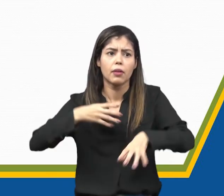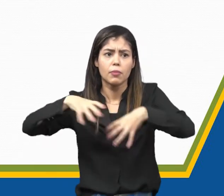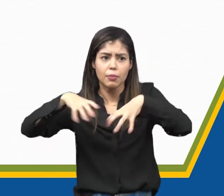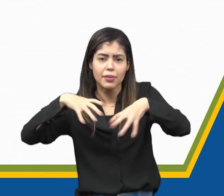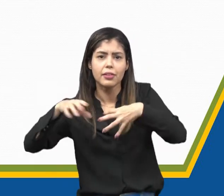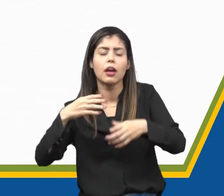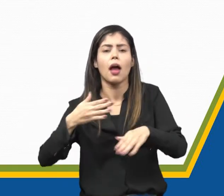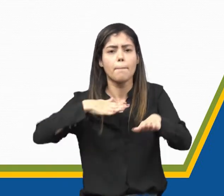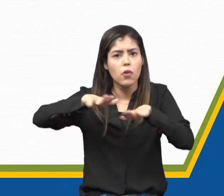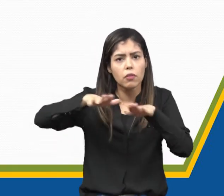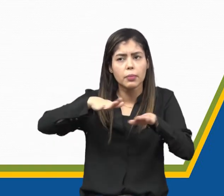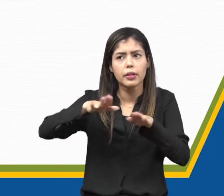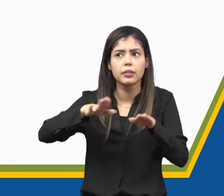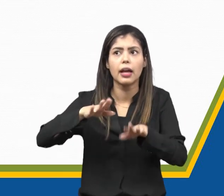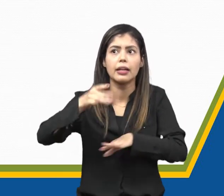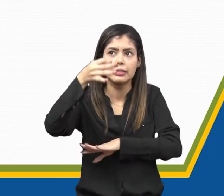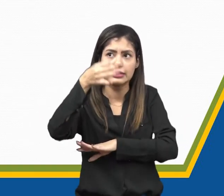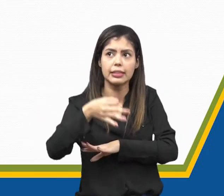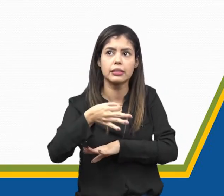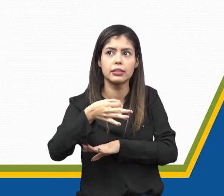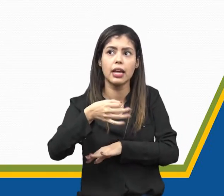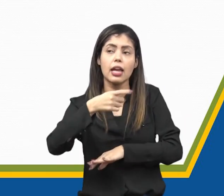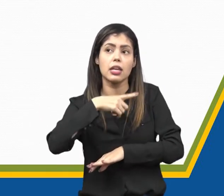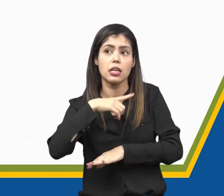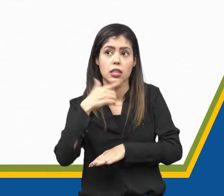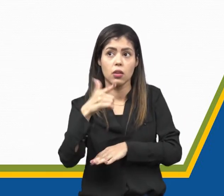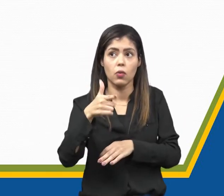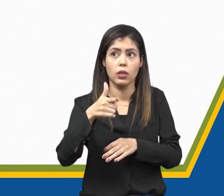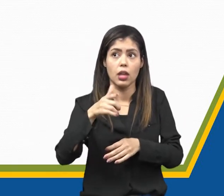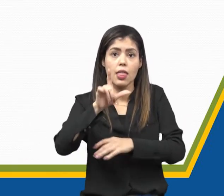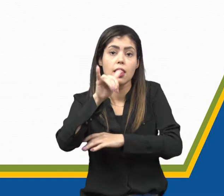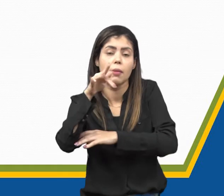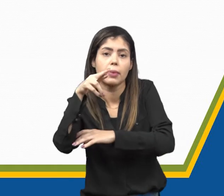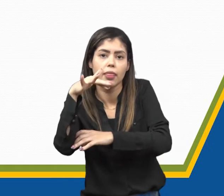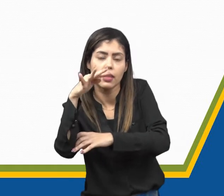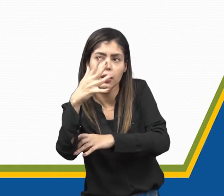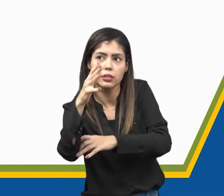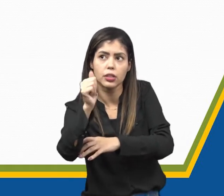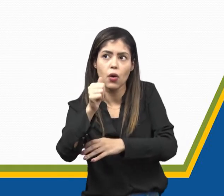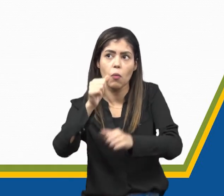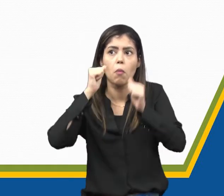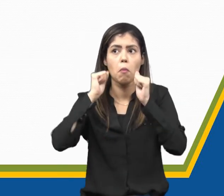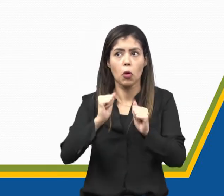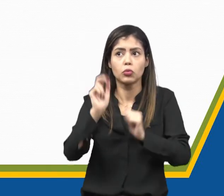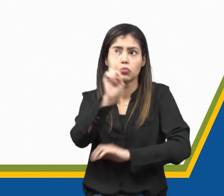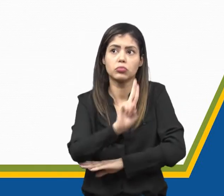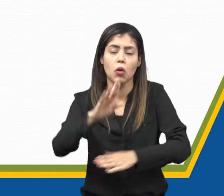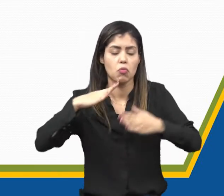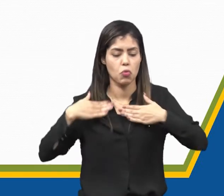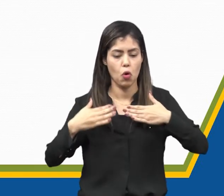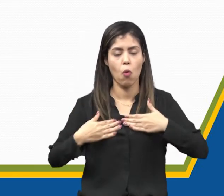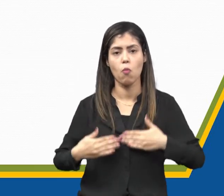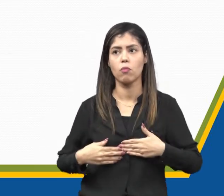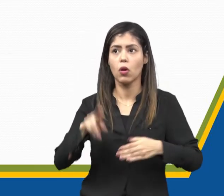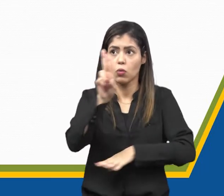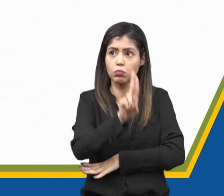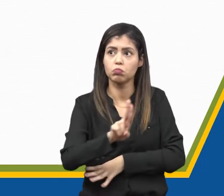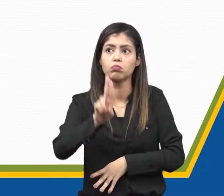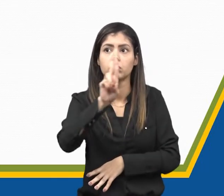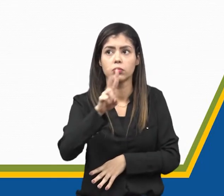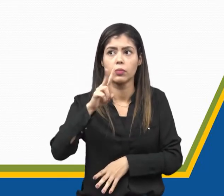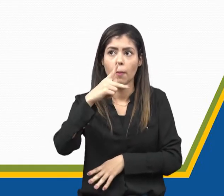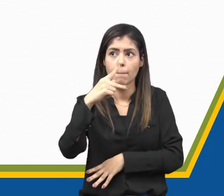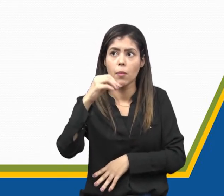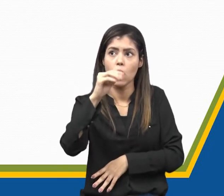Mobilidade é movimentar-se de maneira correta e sem limitações, permitindo que o nosso corpo utilize toda a sua potência de